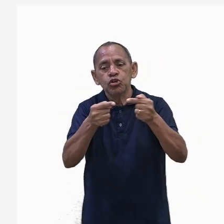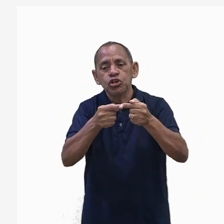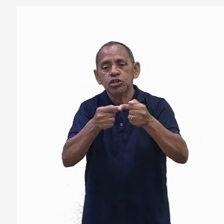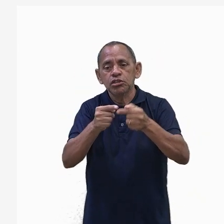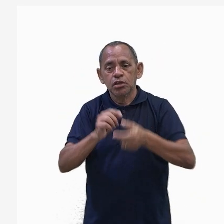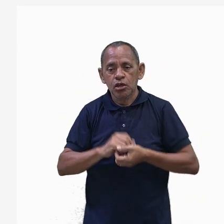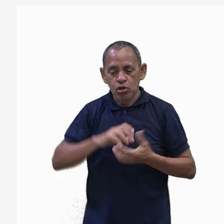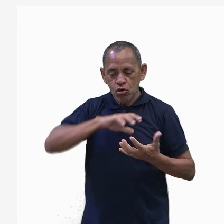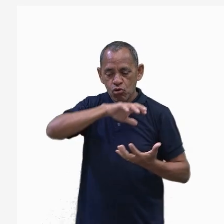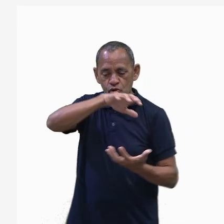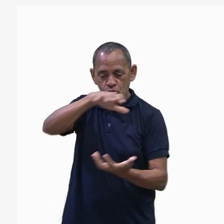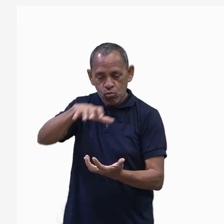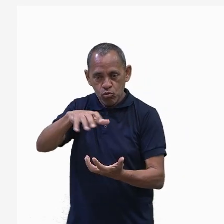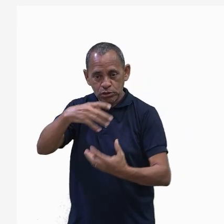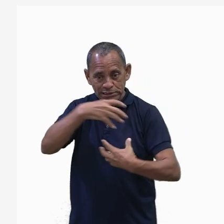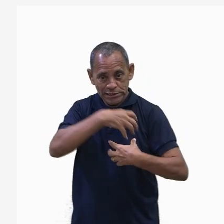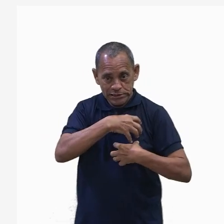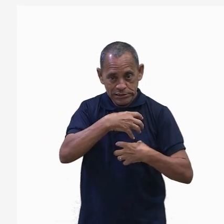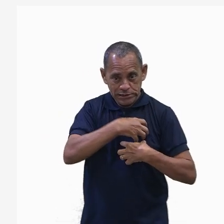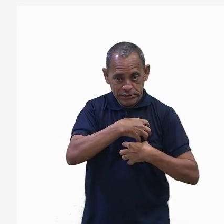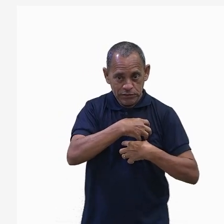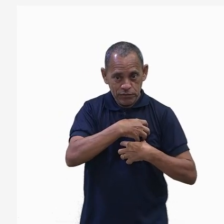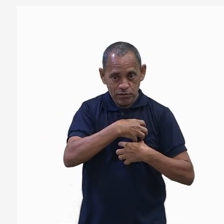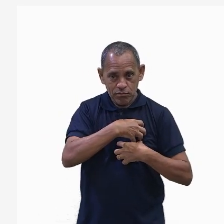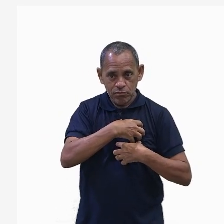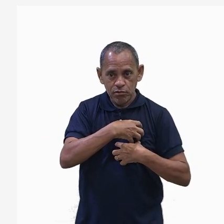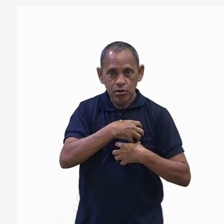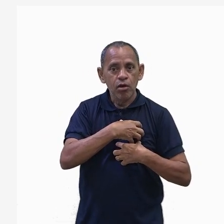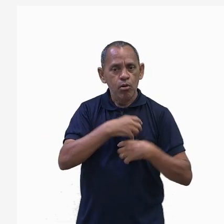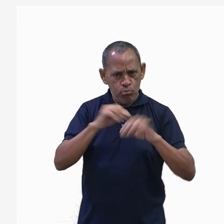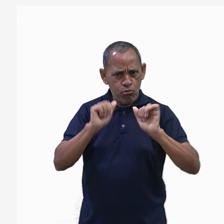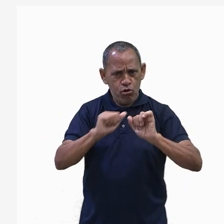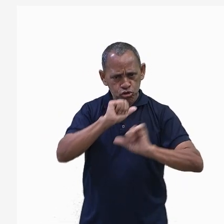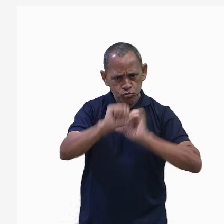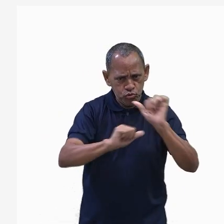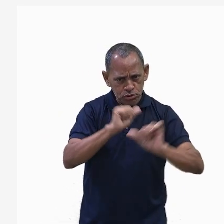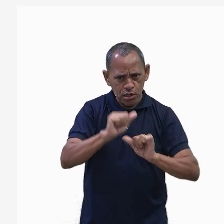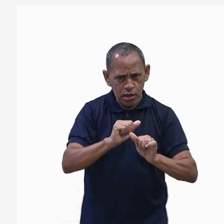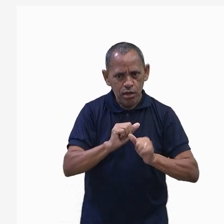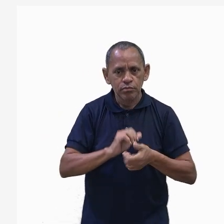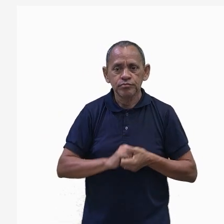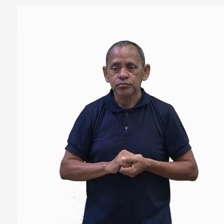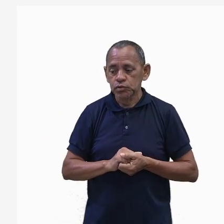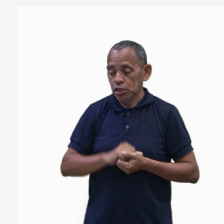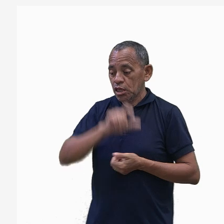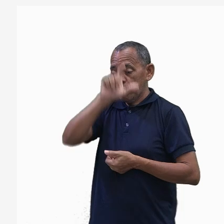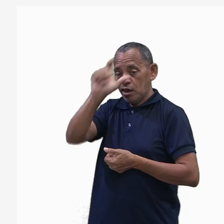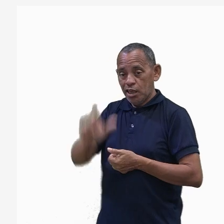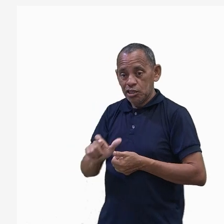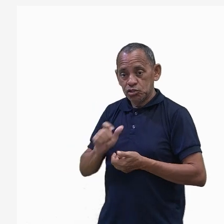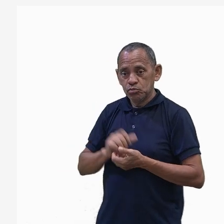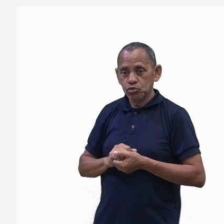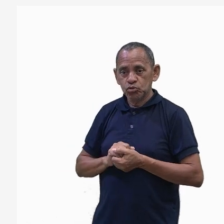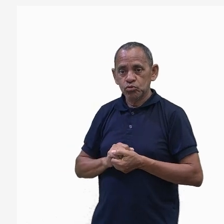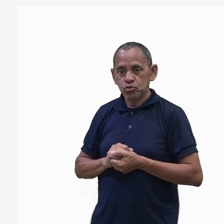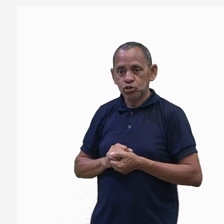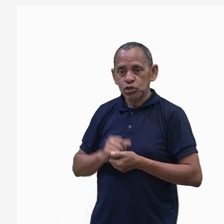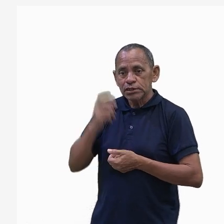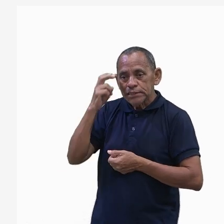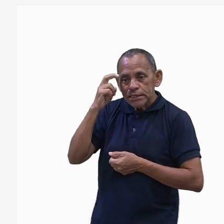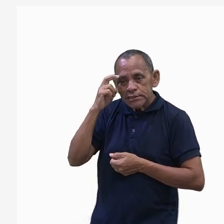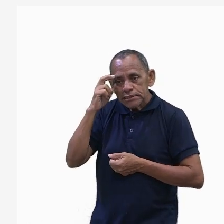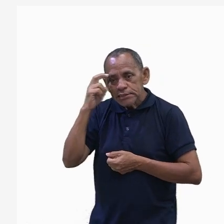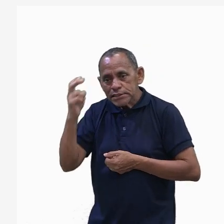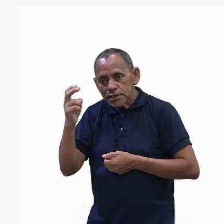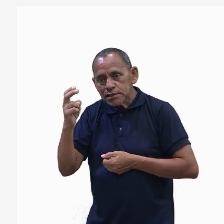mundo sensível, que é sujeito a mudanças e imperfeições, e o mundo inteligível, ou das ideias, que